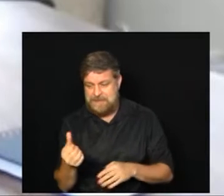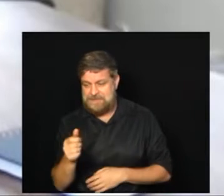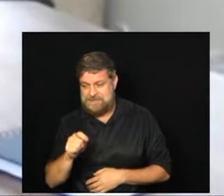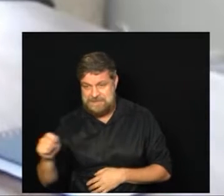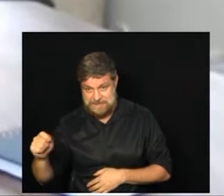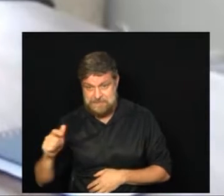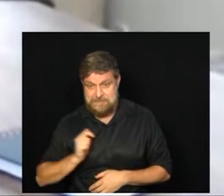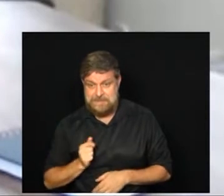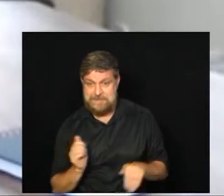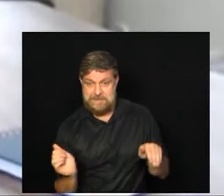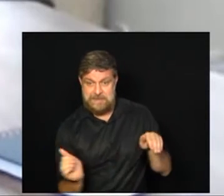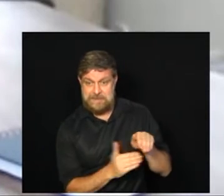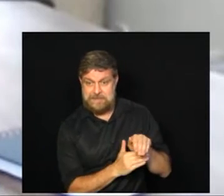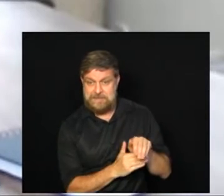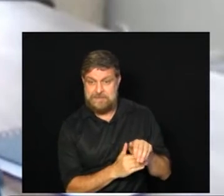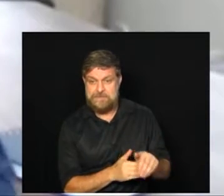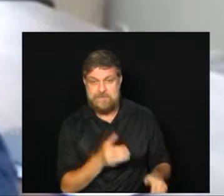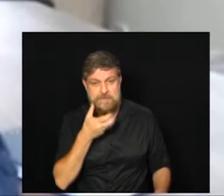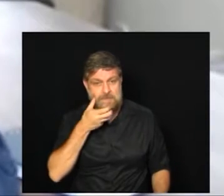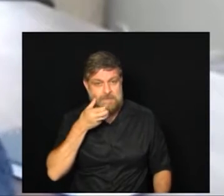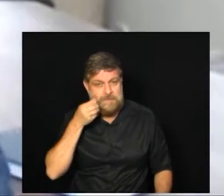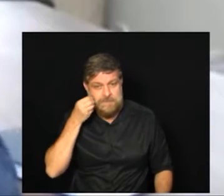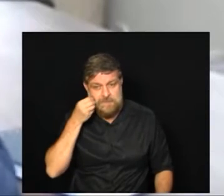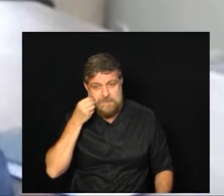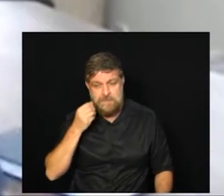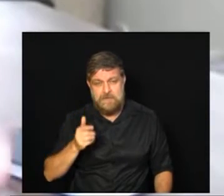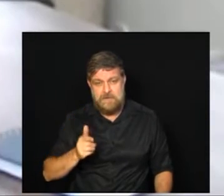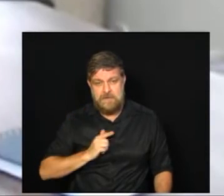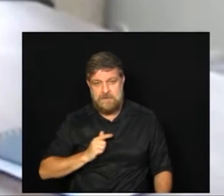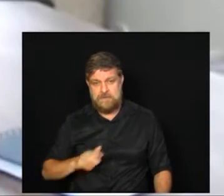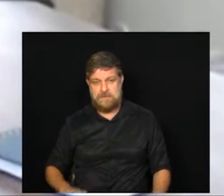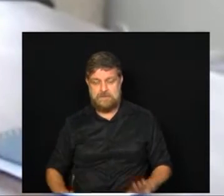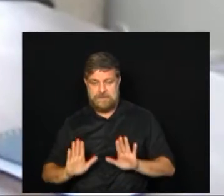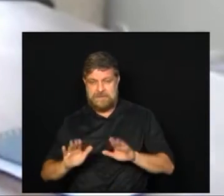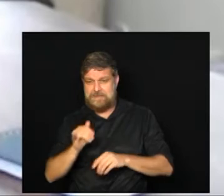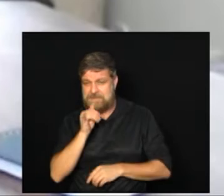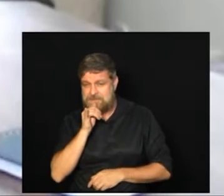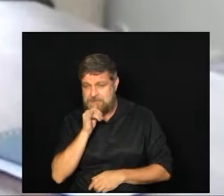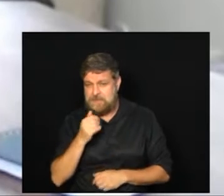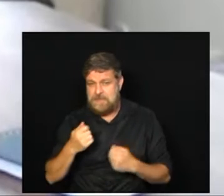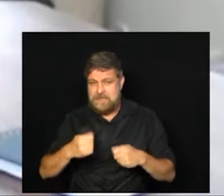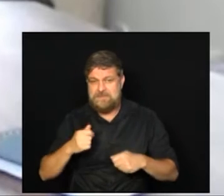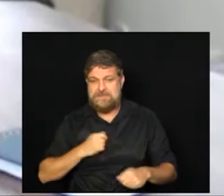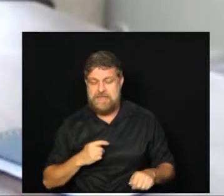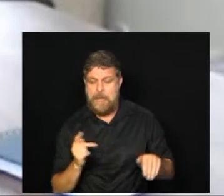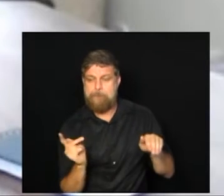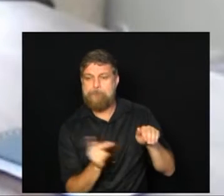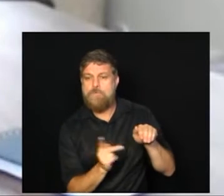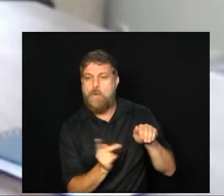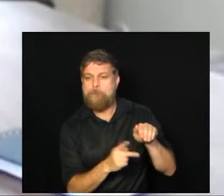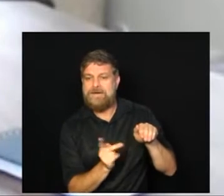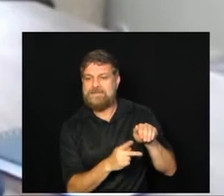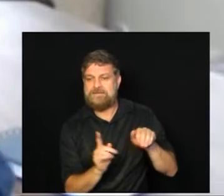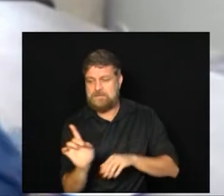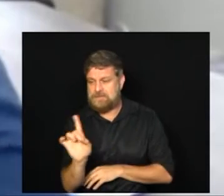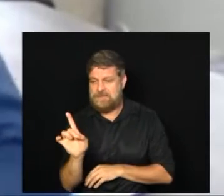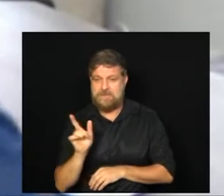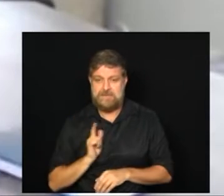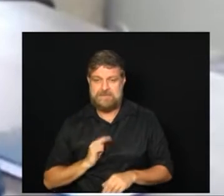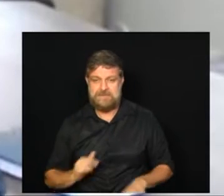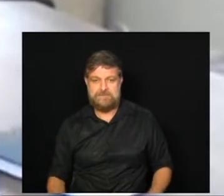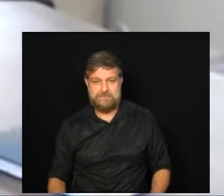menos, aplicados em algo conservador, né? Que não precisa ser a caderneta de poupança, mas em algo conservador. E